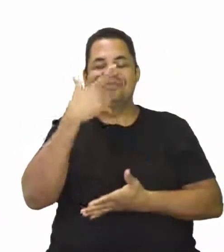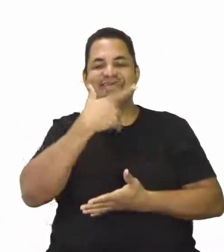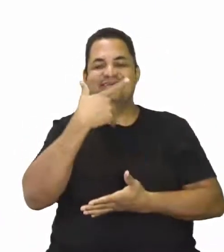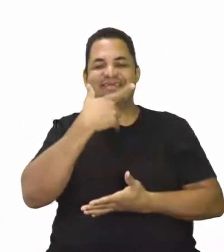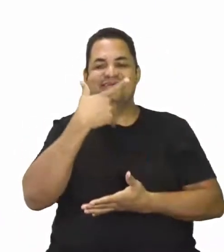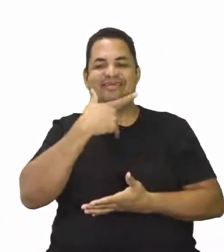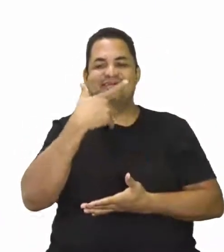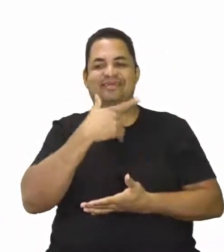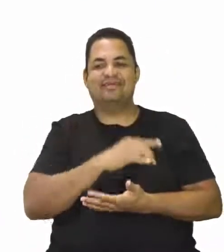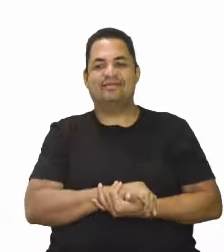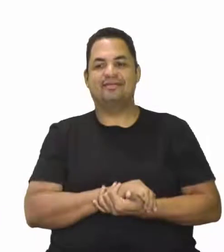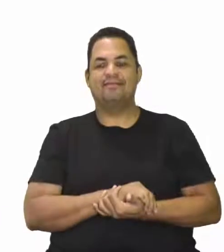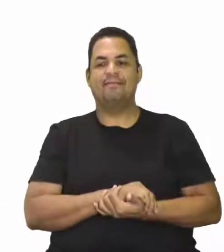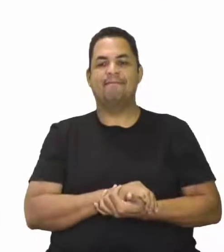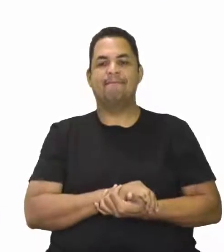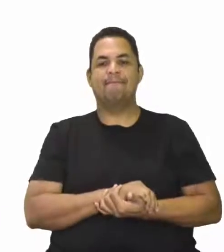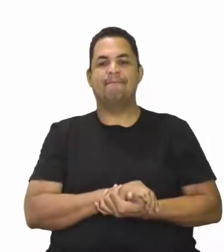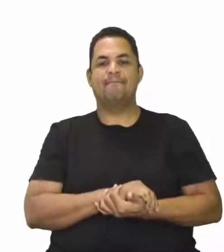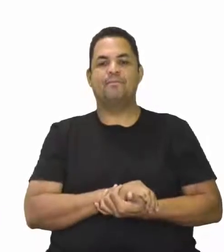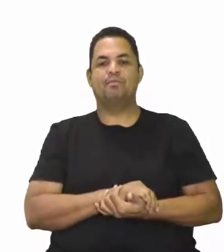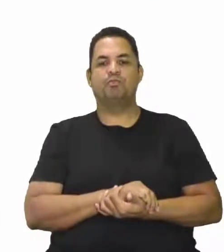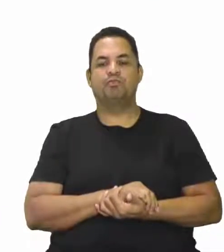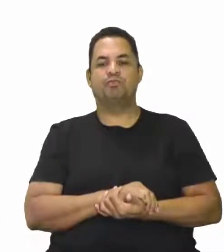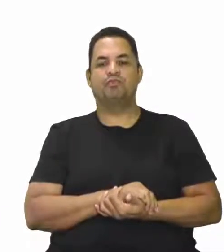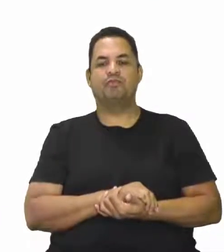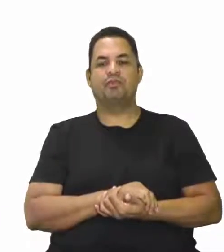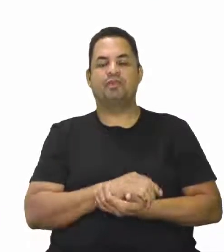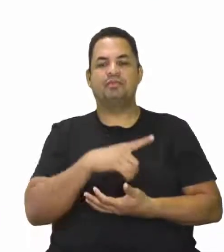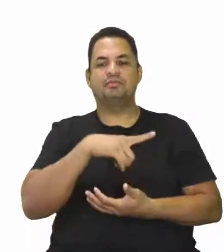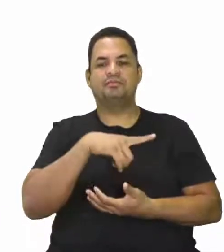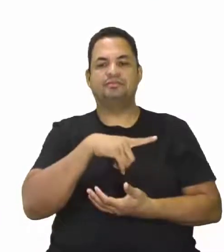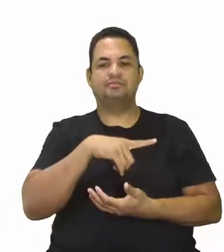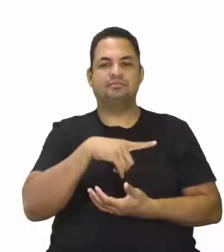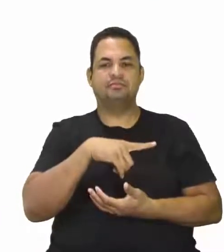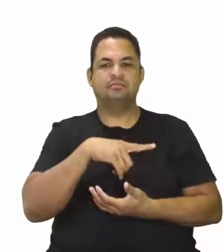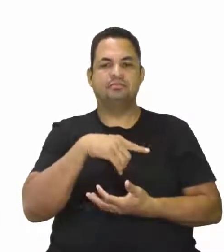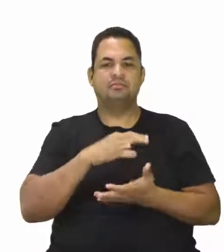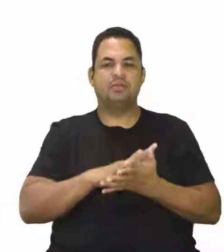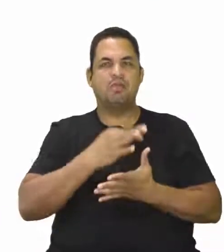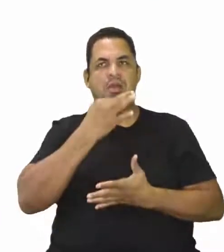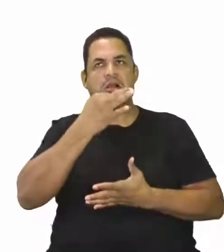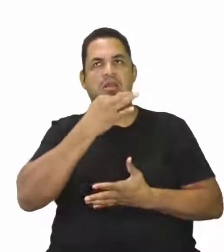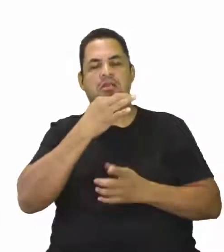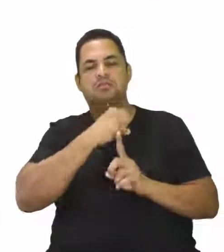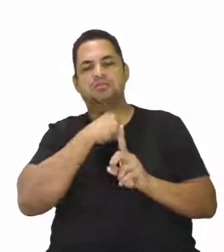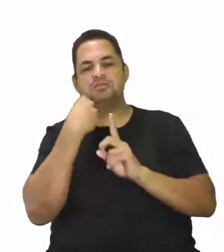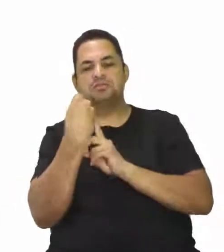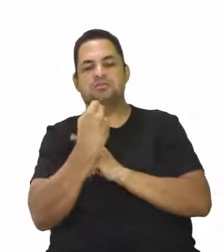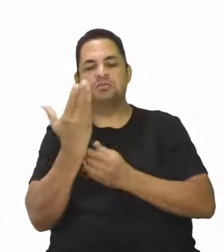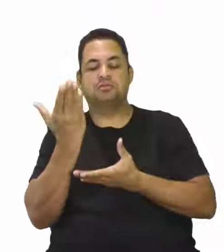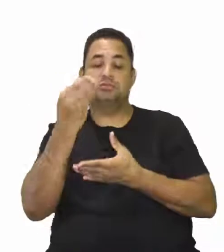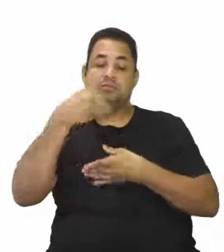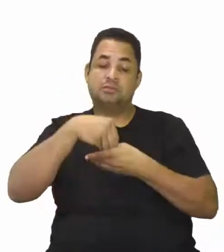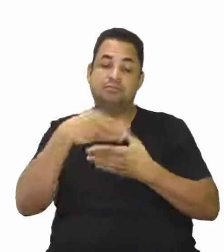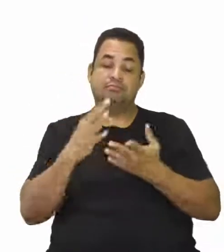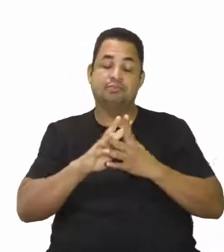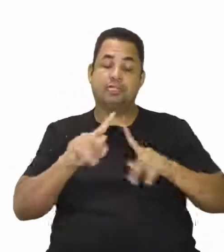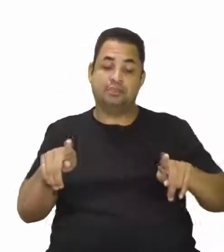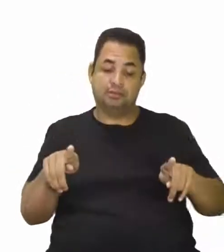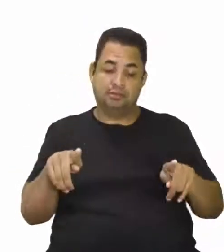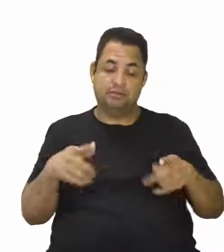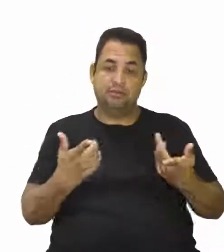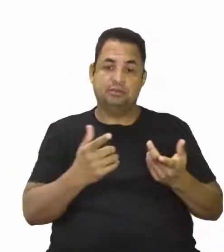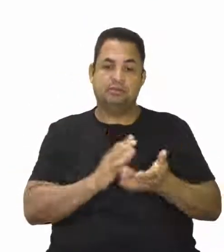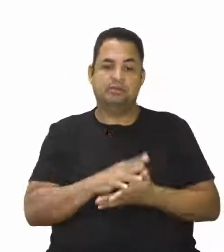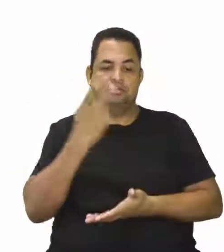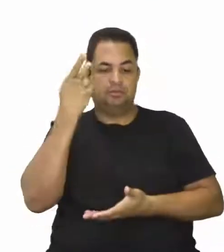Dar risada. Né? Pode ser que tenha ali uma crítica social dentro disso? Pode ser.